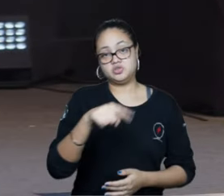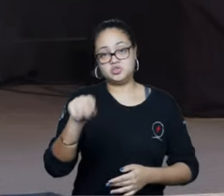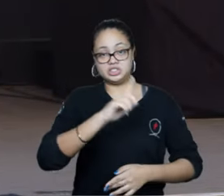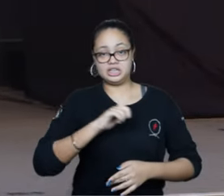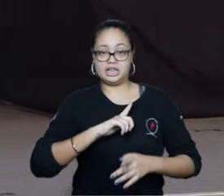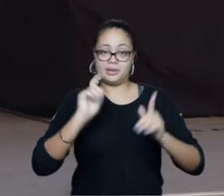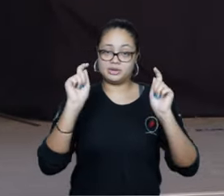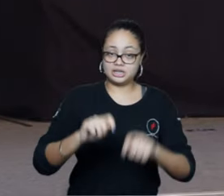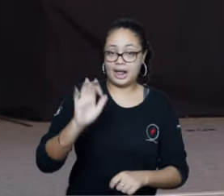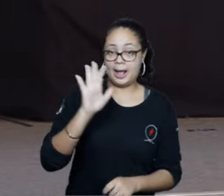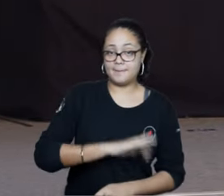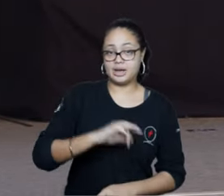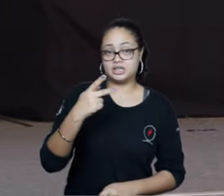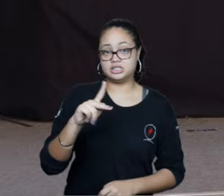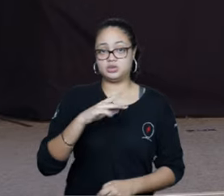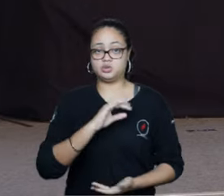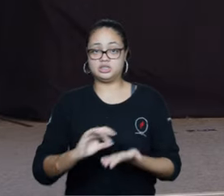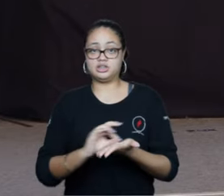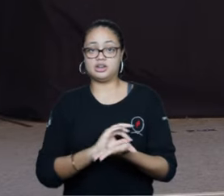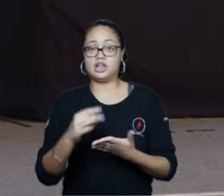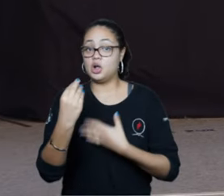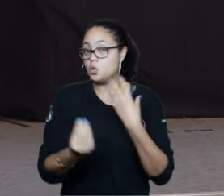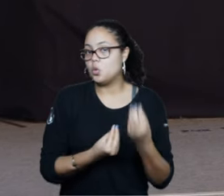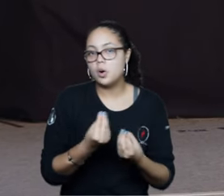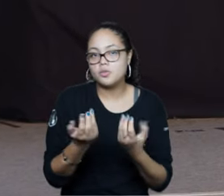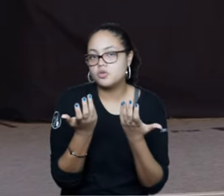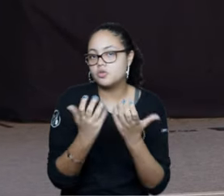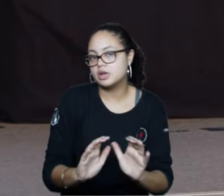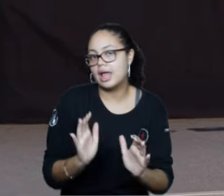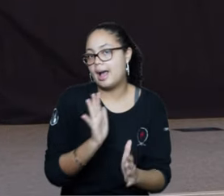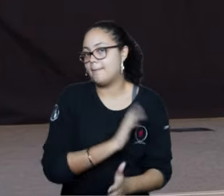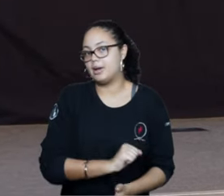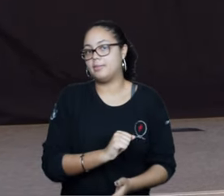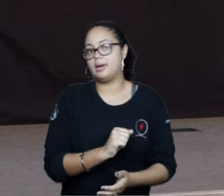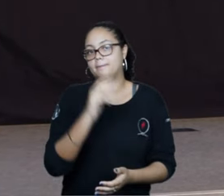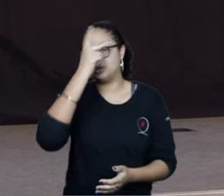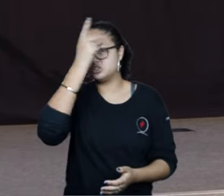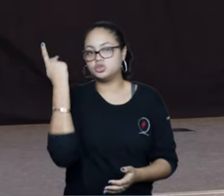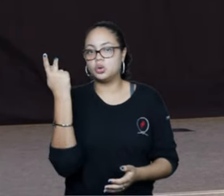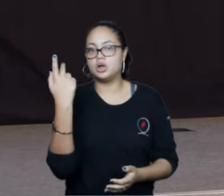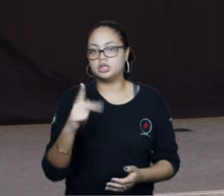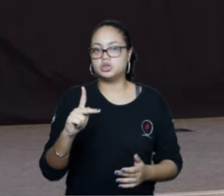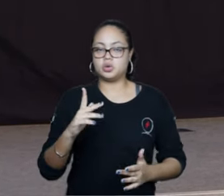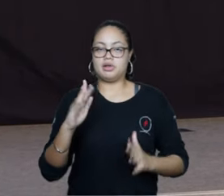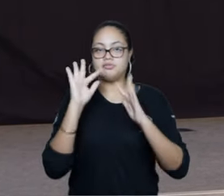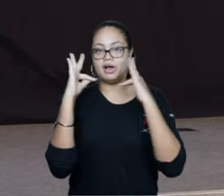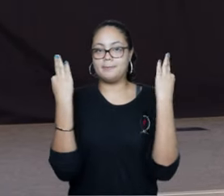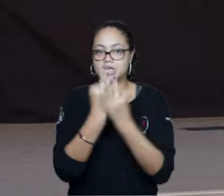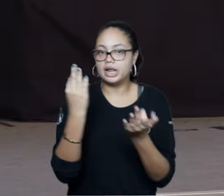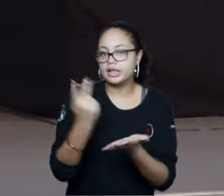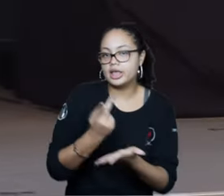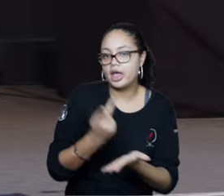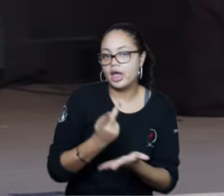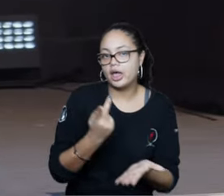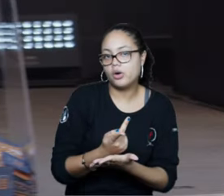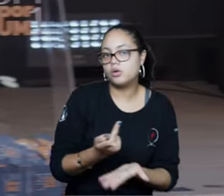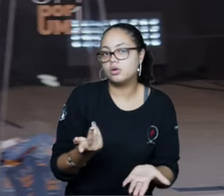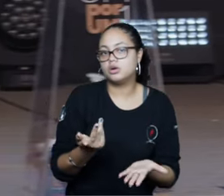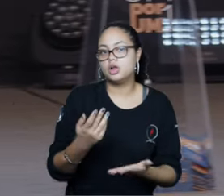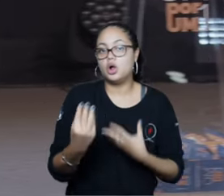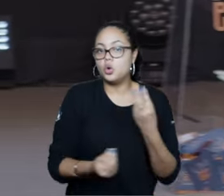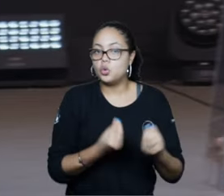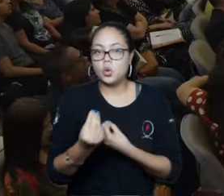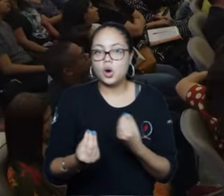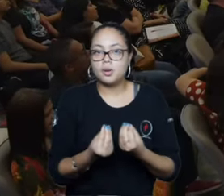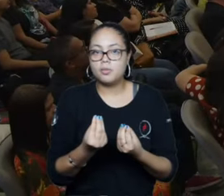de decidir amar seus inimigos como é que você não quer amar alguém da tua família que cometeu um ato errado com você como é que você não quer